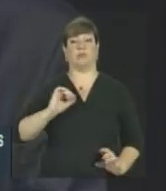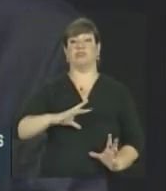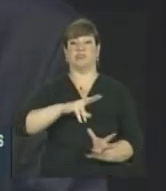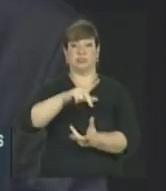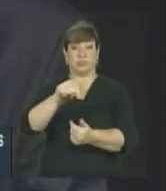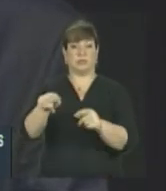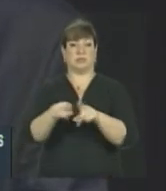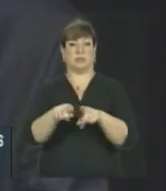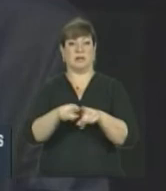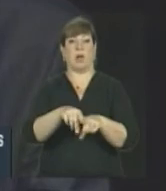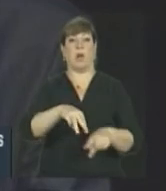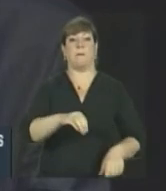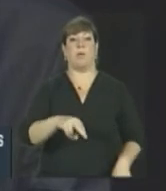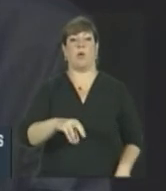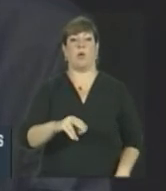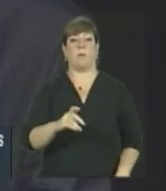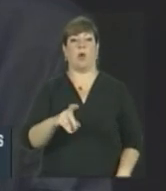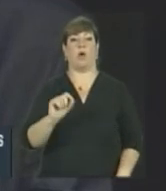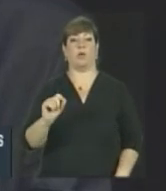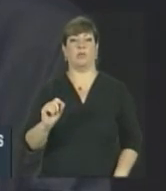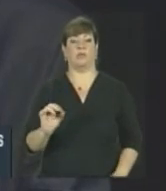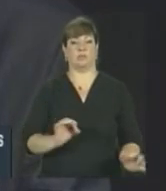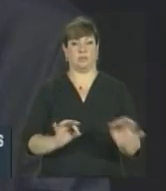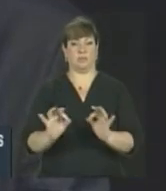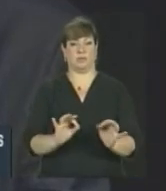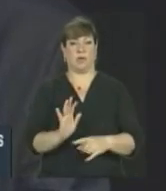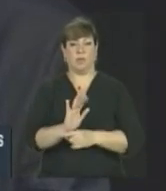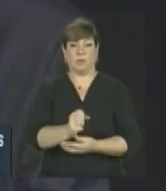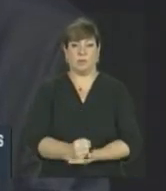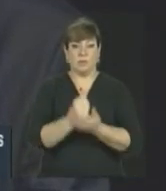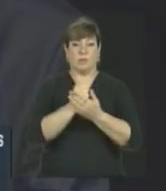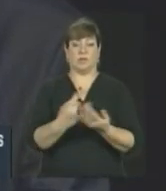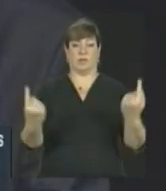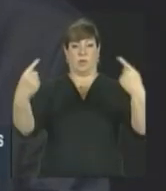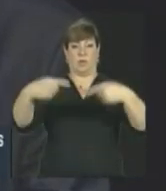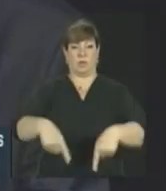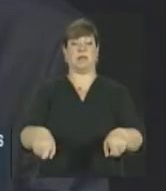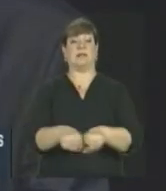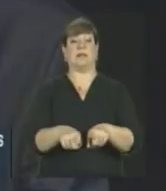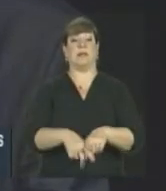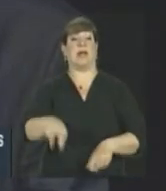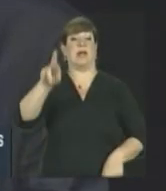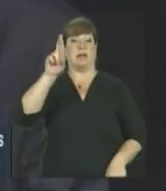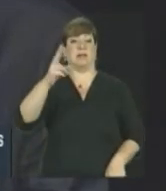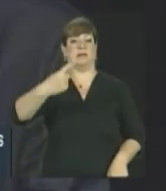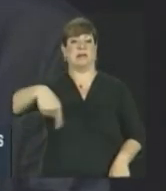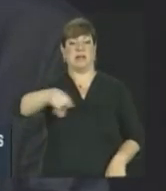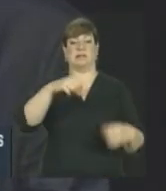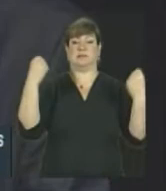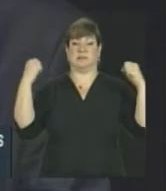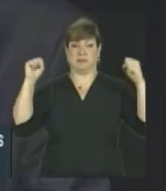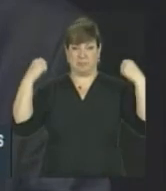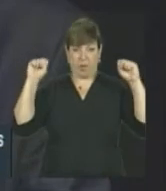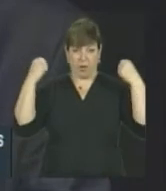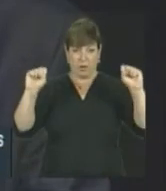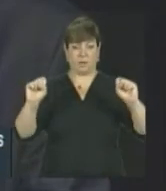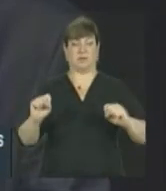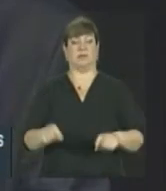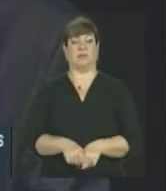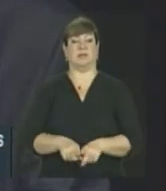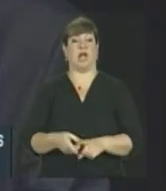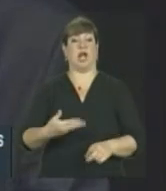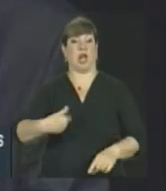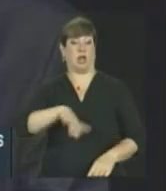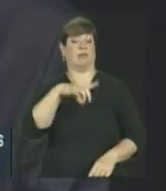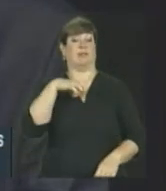monopólio na promoção das competições e na representação desse esporte. Nós temos